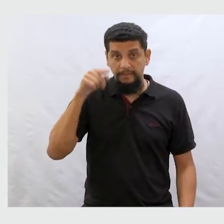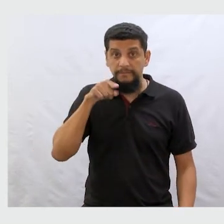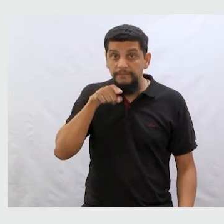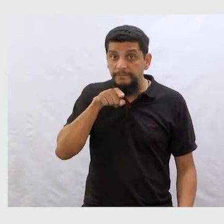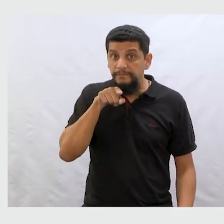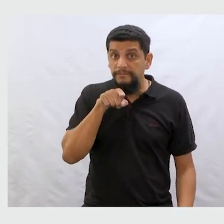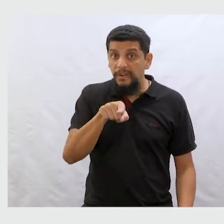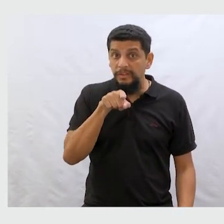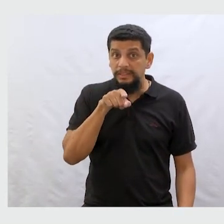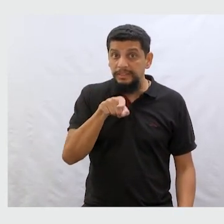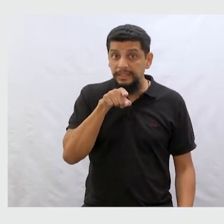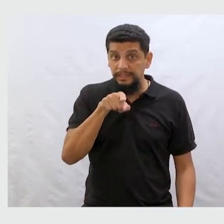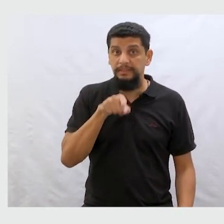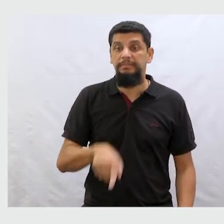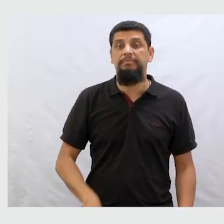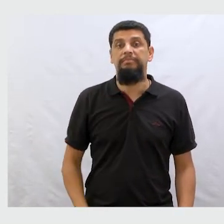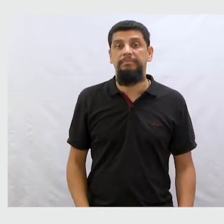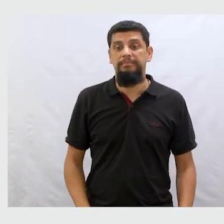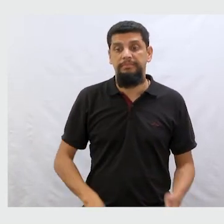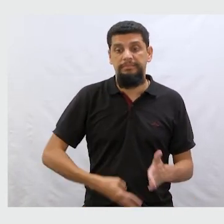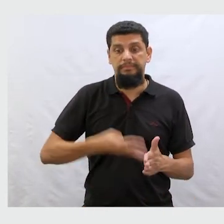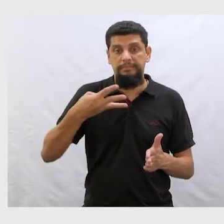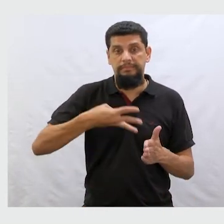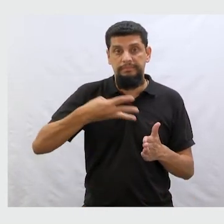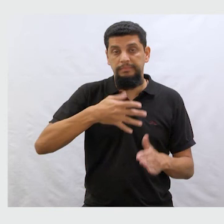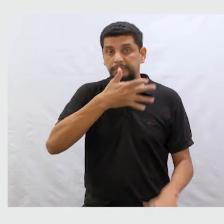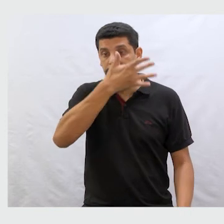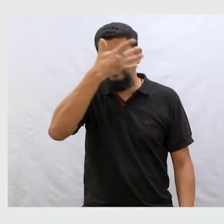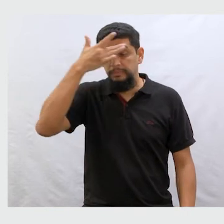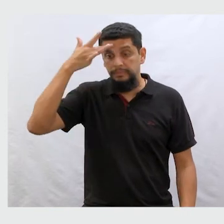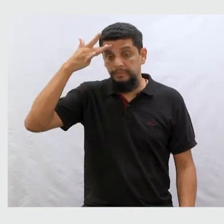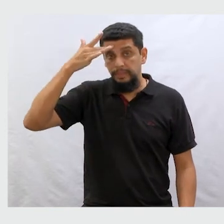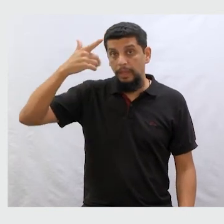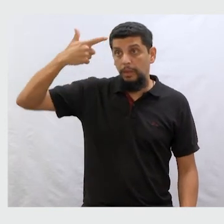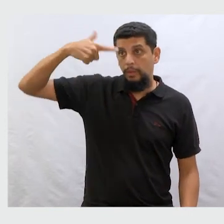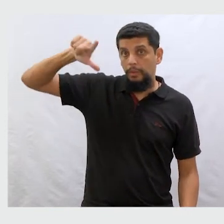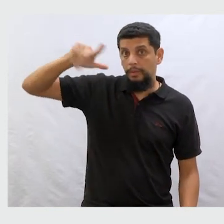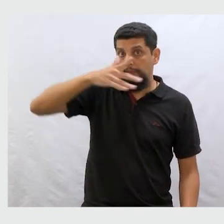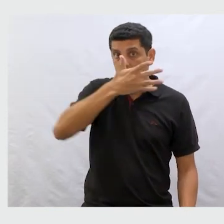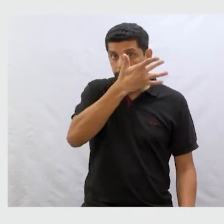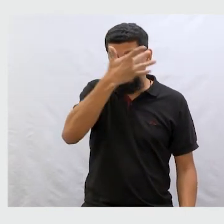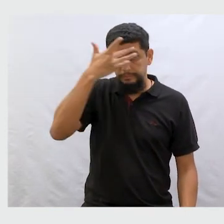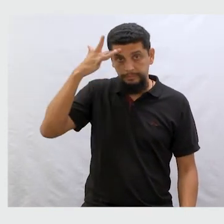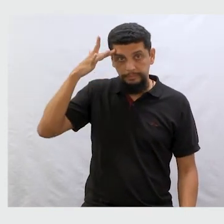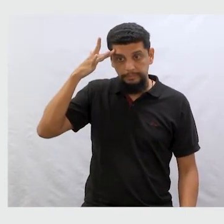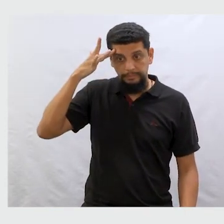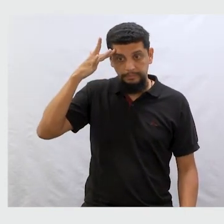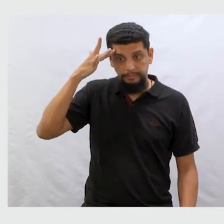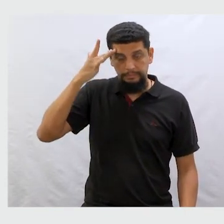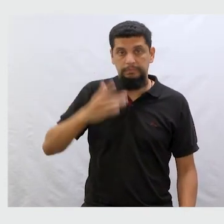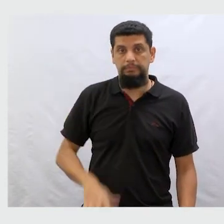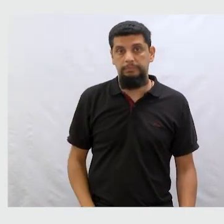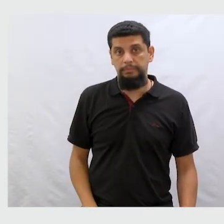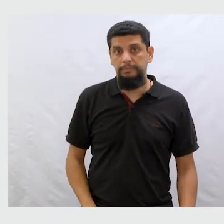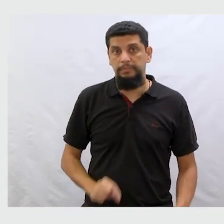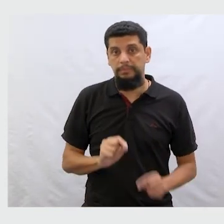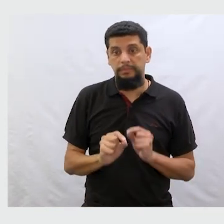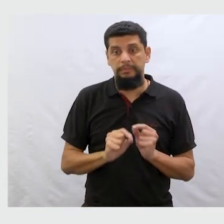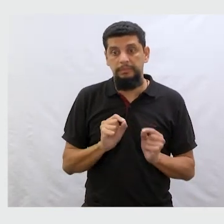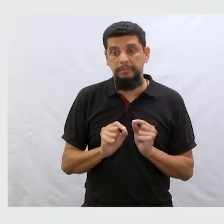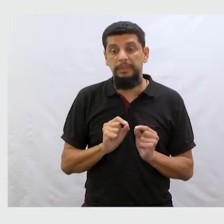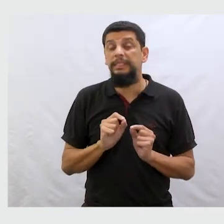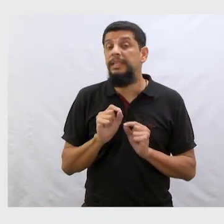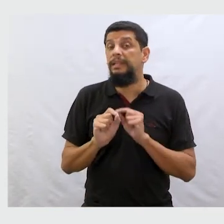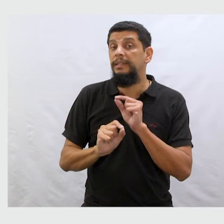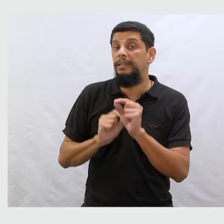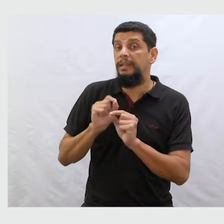Segunda pessoa, você. É com quem eu tô falando. E a terceira pessoa é uma outra pessoa fora daqui da nossa